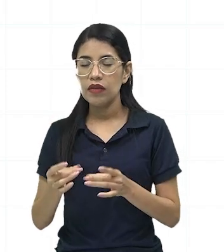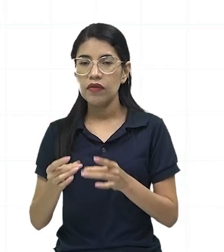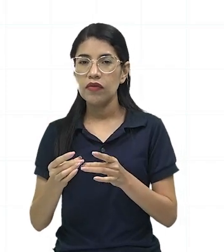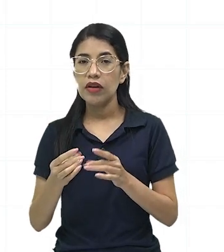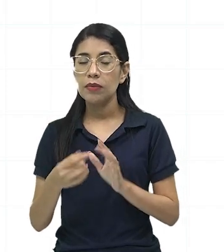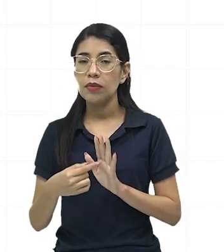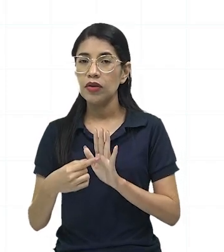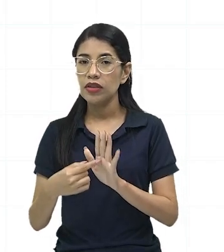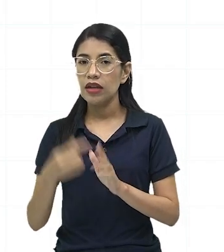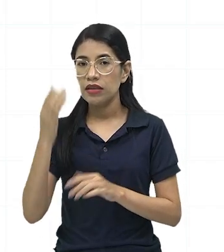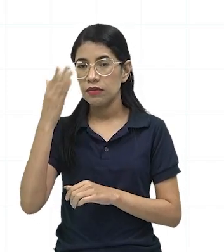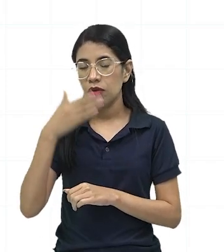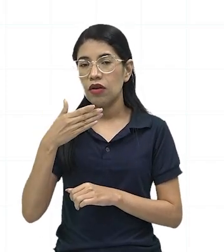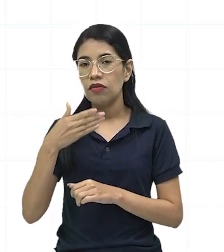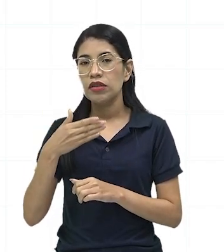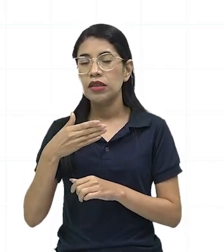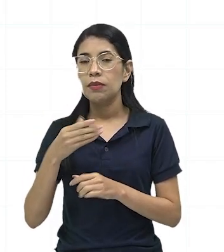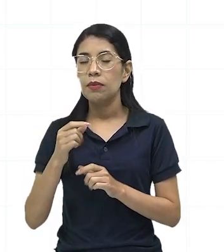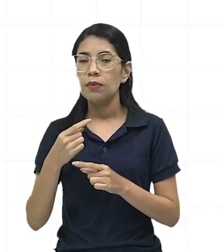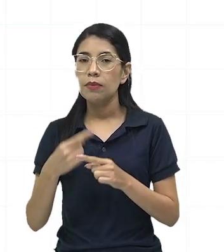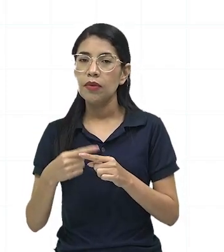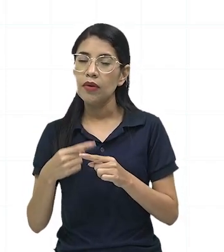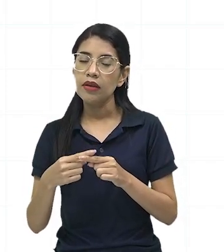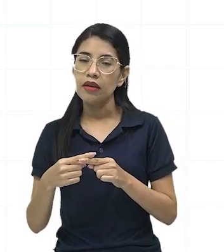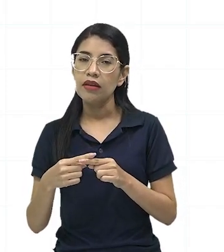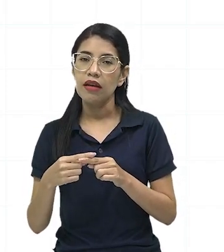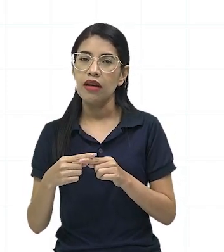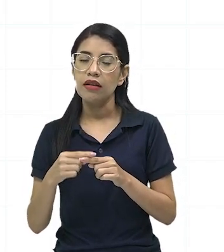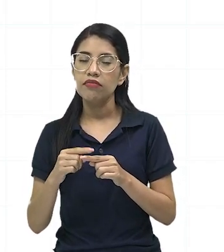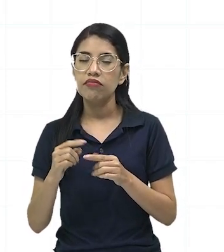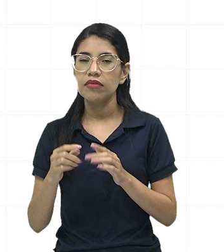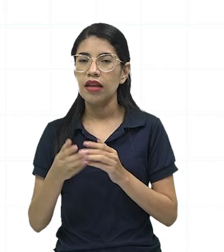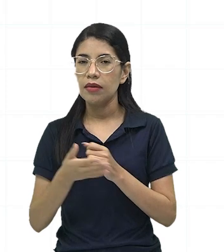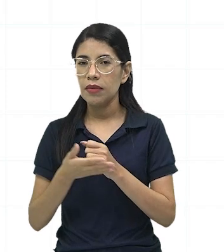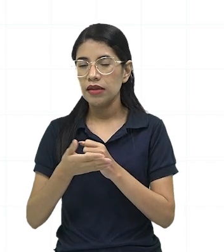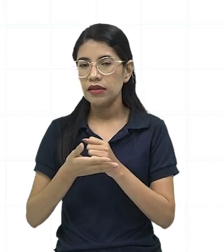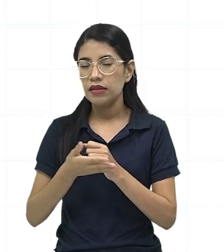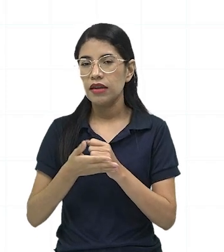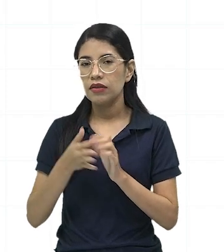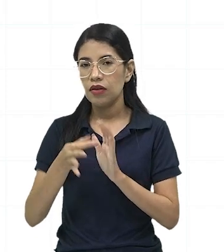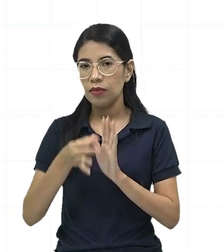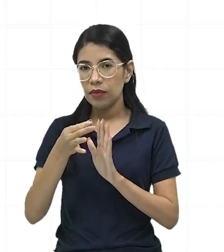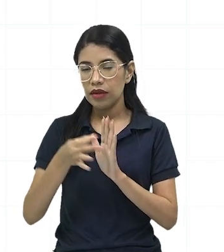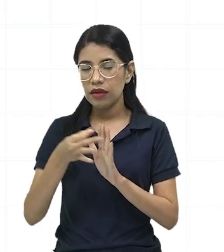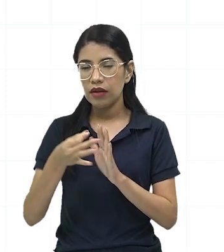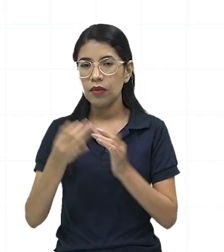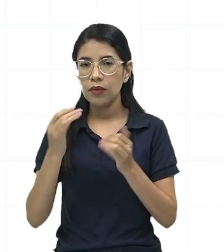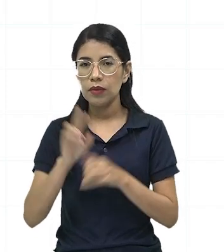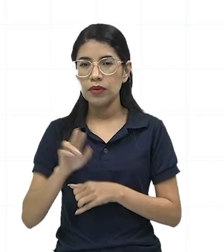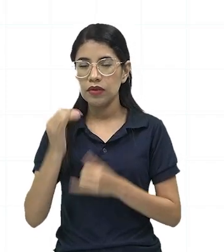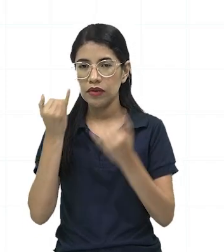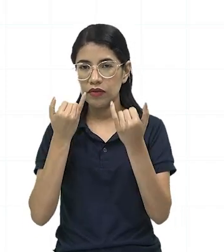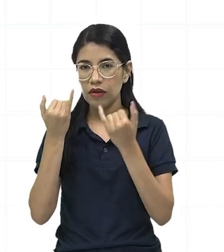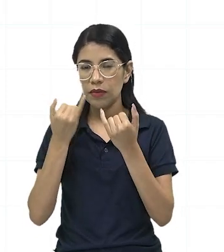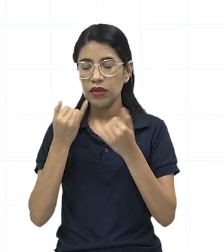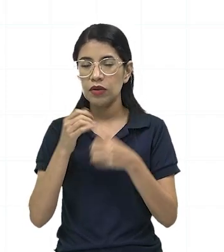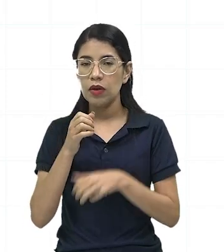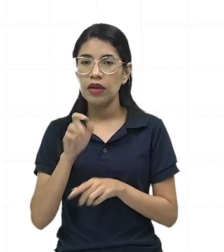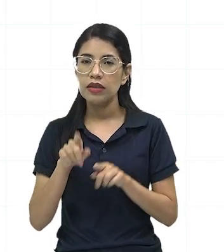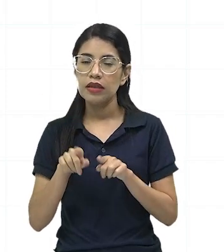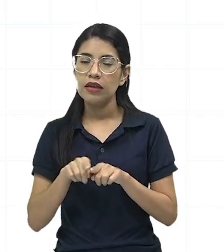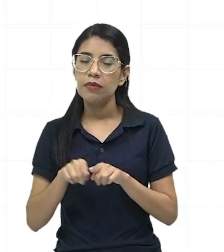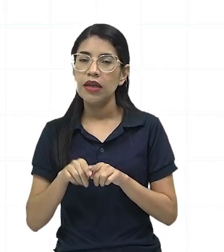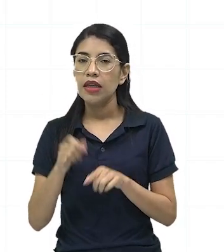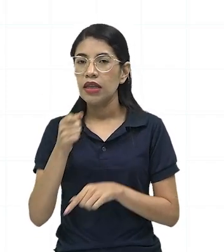essas evidências. Você vai basear tudo aquilo que você disse em dados,